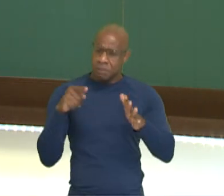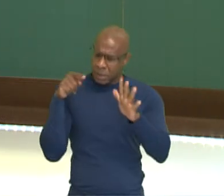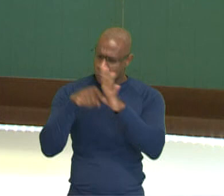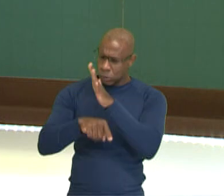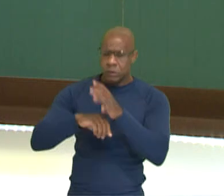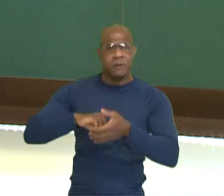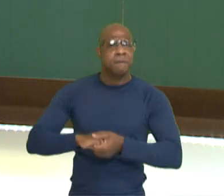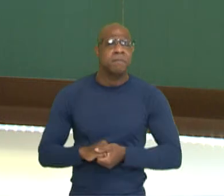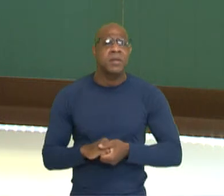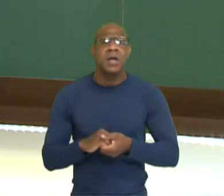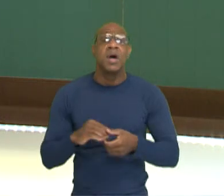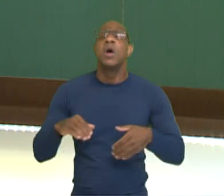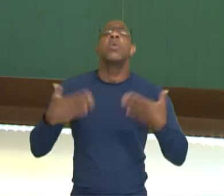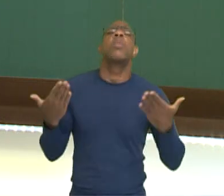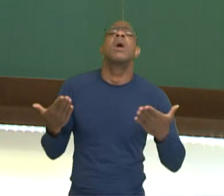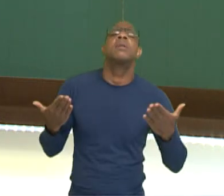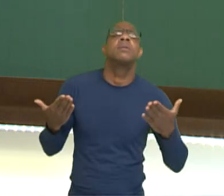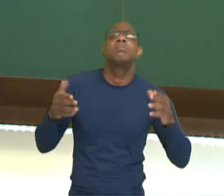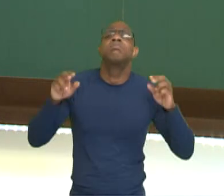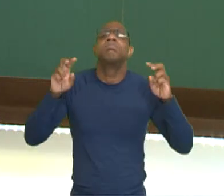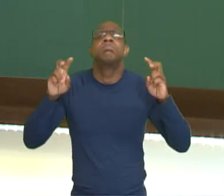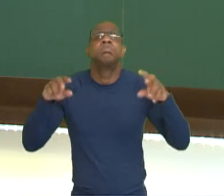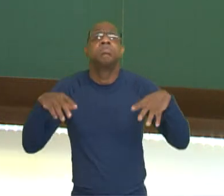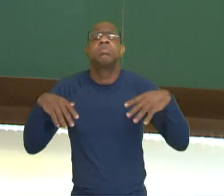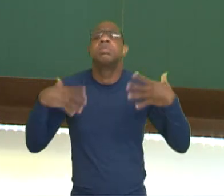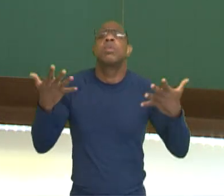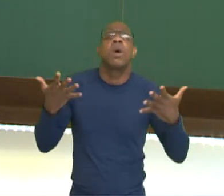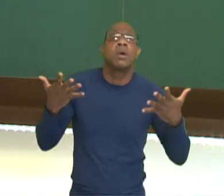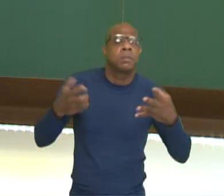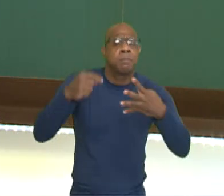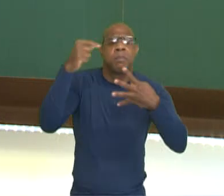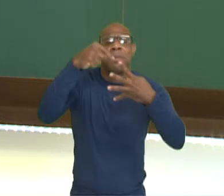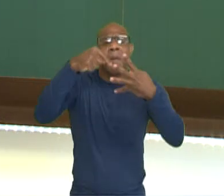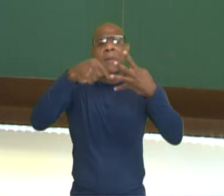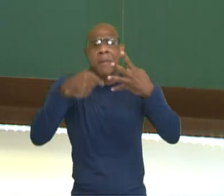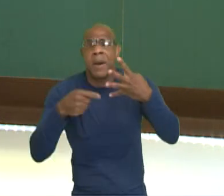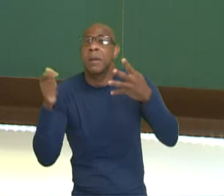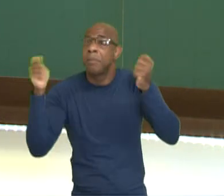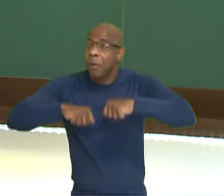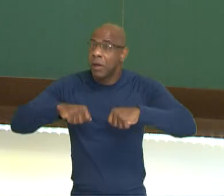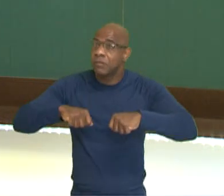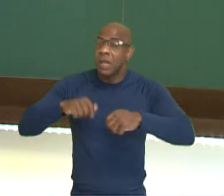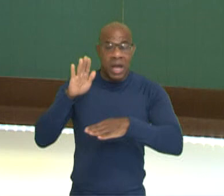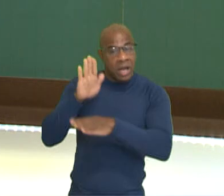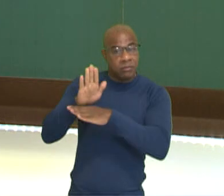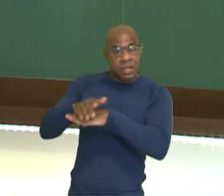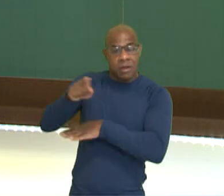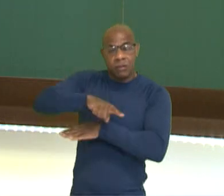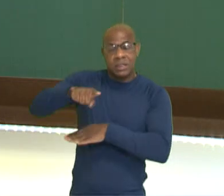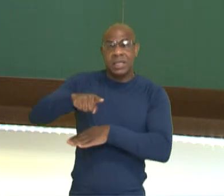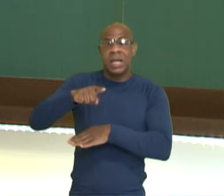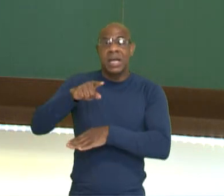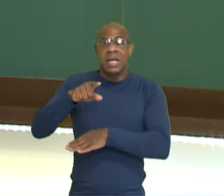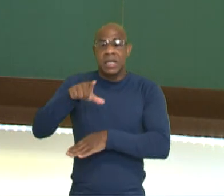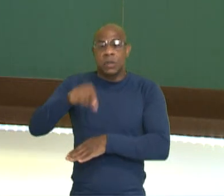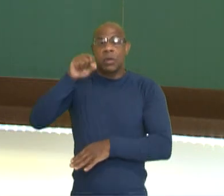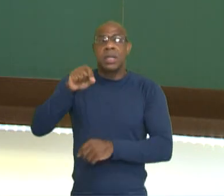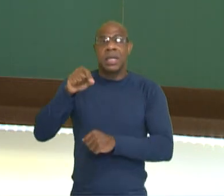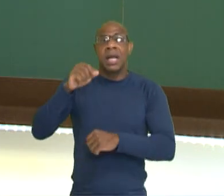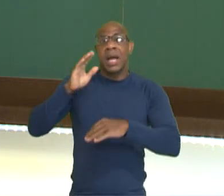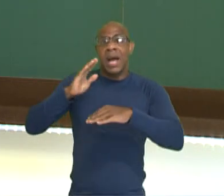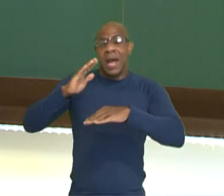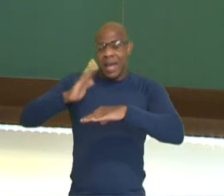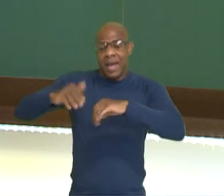pergunto, quais são os aspectos que devem ser considerados na hora de escolher a profissão, segundo a